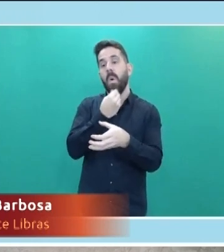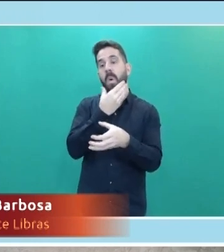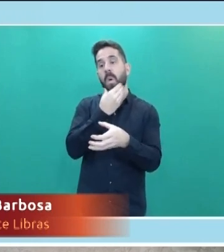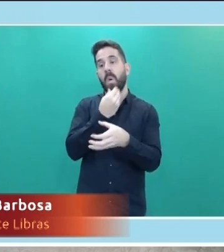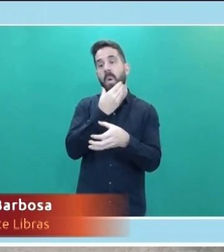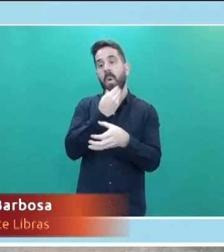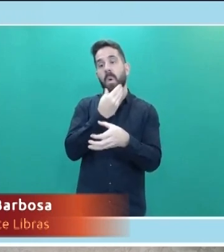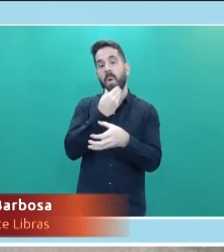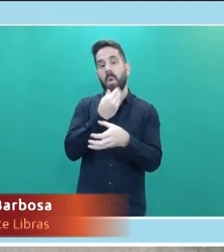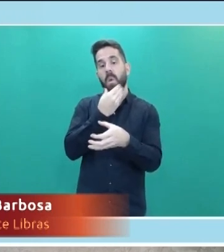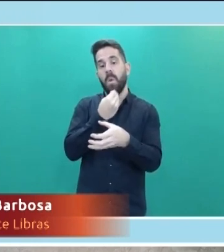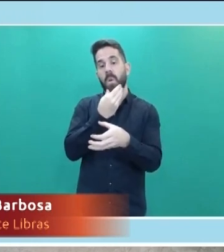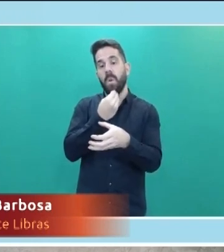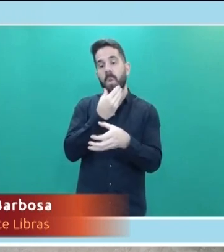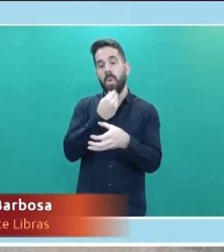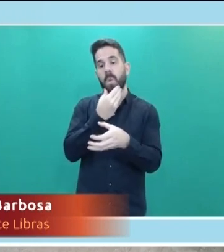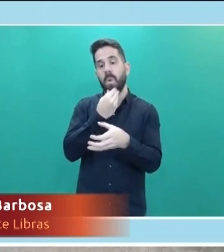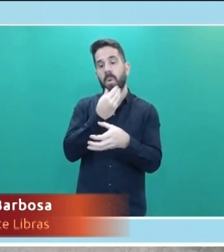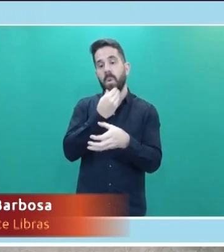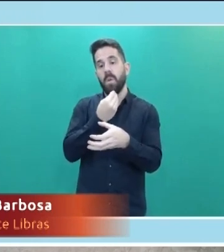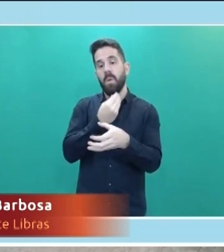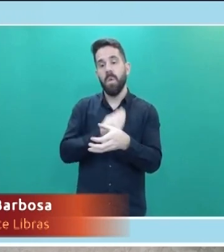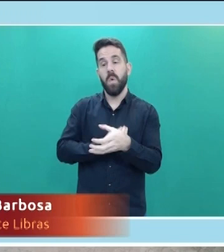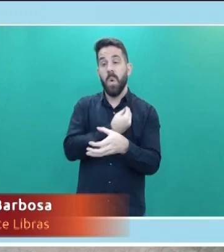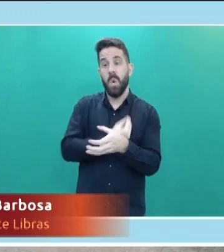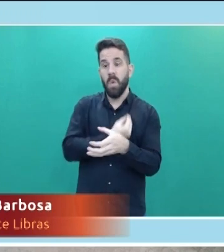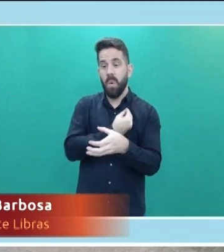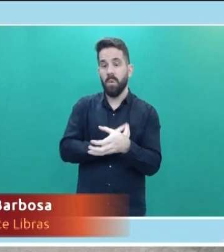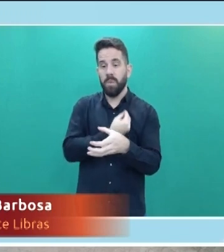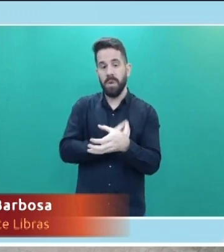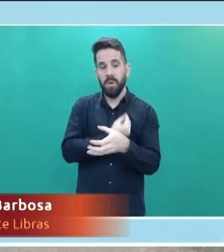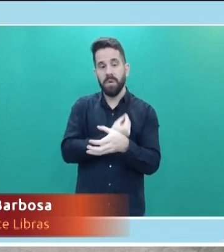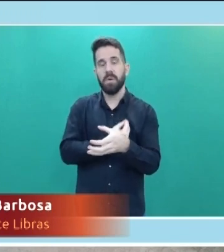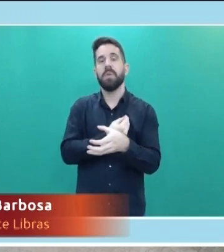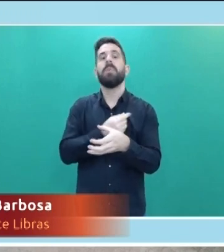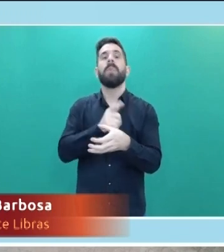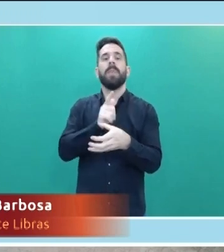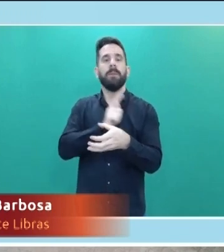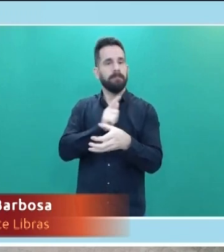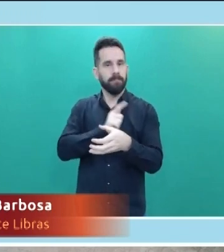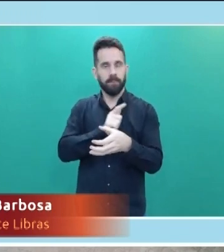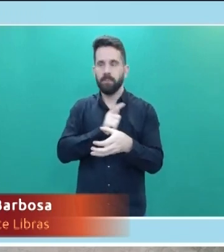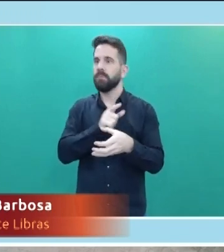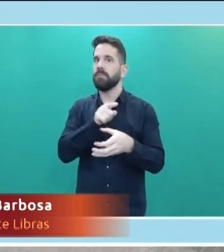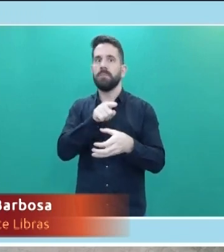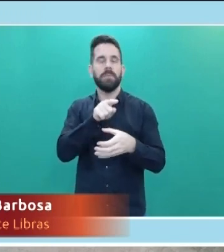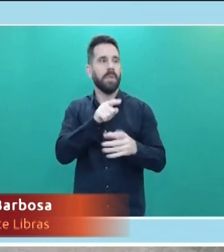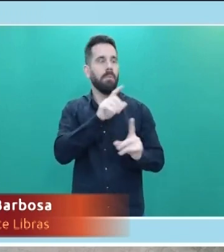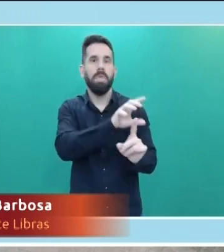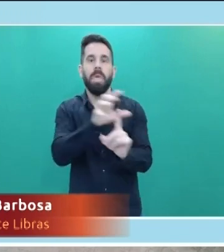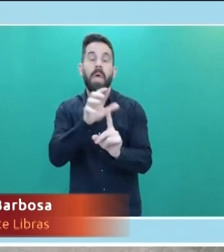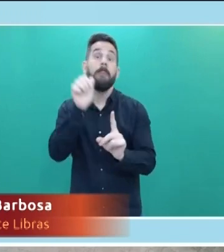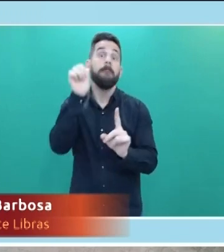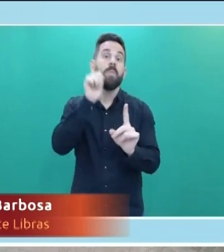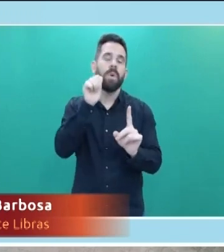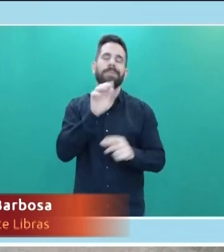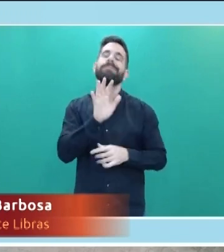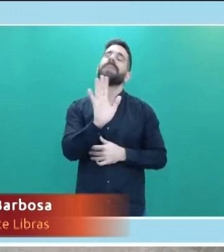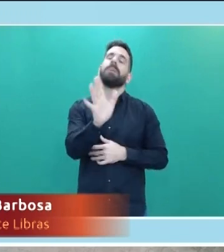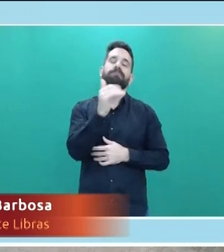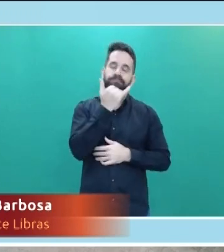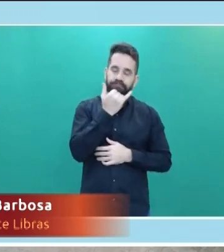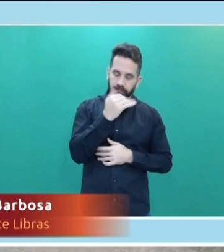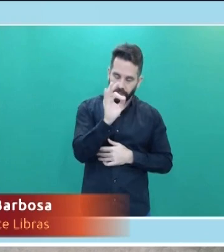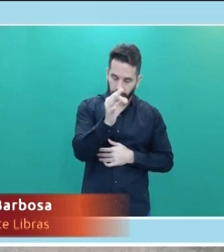celibatários envolvendo dificuldades de interação com mulheres e acabam... Isso. Os incels é uma outra subcorrente, tá?